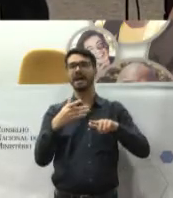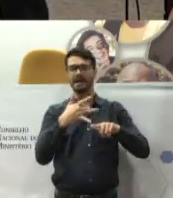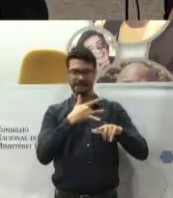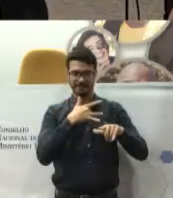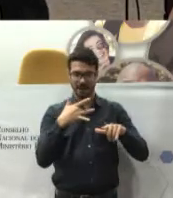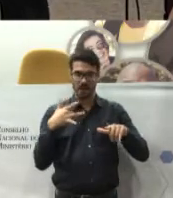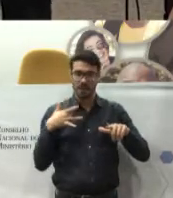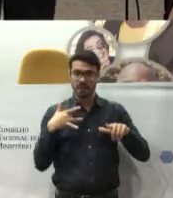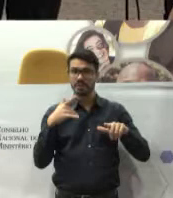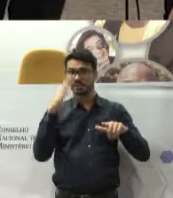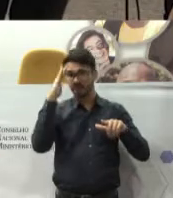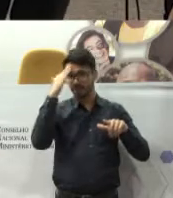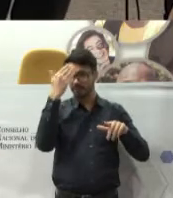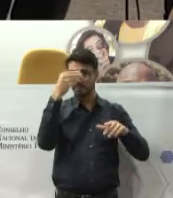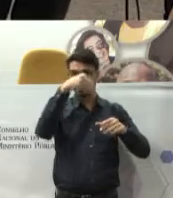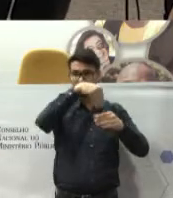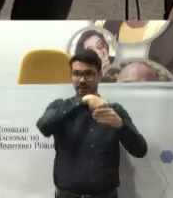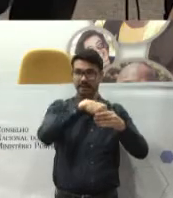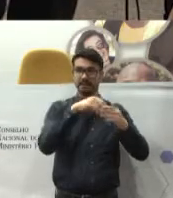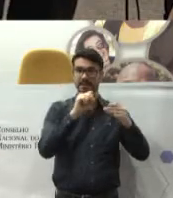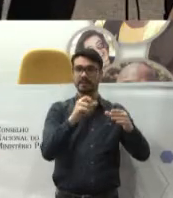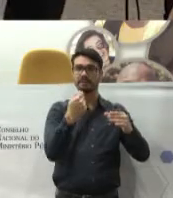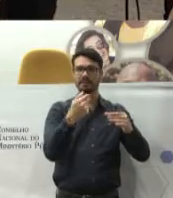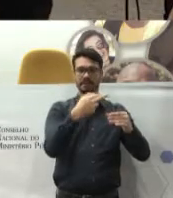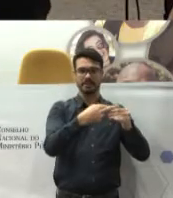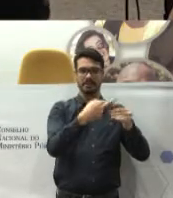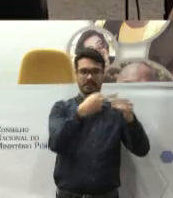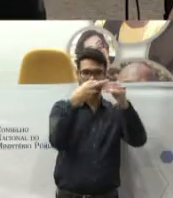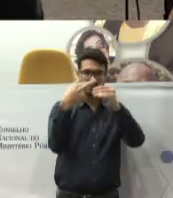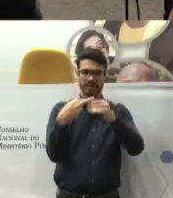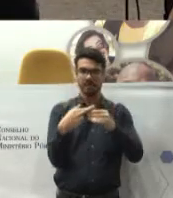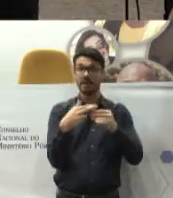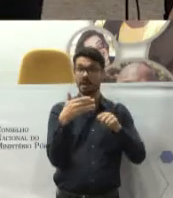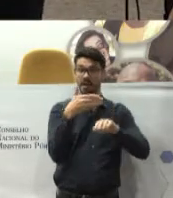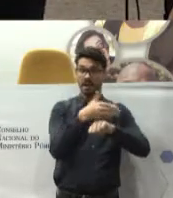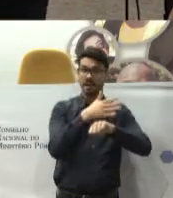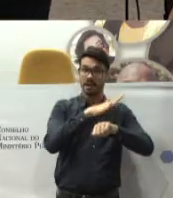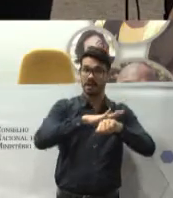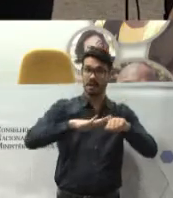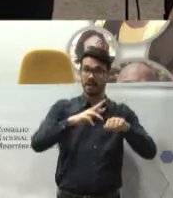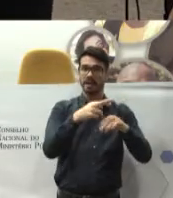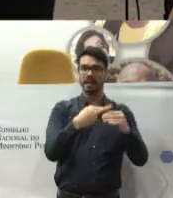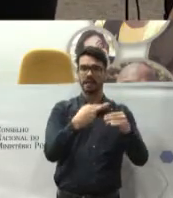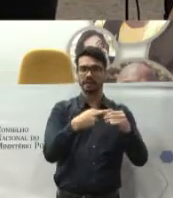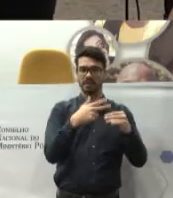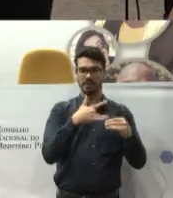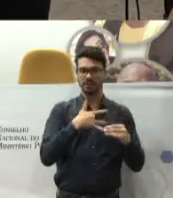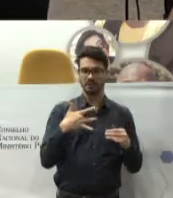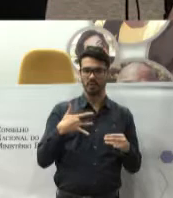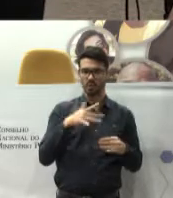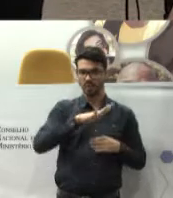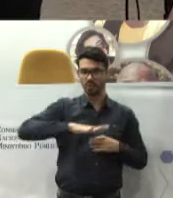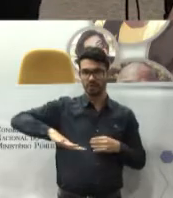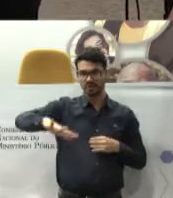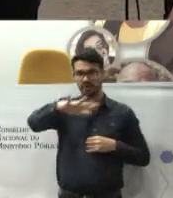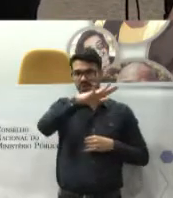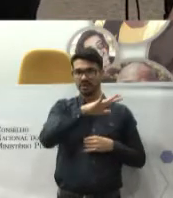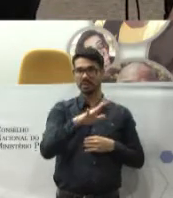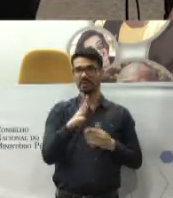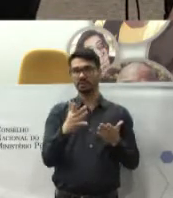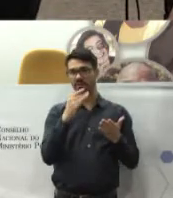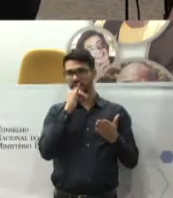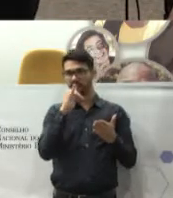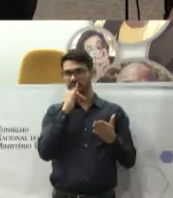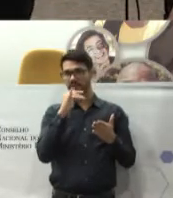da saúde. Se temos que fazer regionalização, vamos congregar os colegas da região de saúde, não daquela divisão administrativa